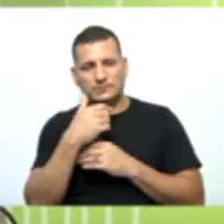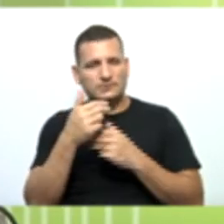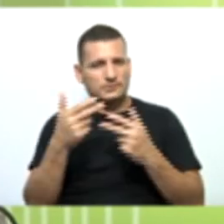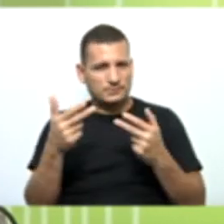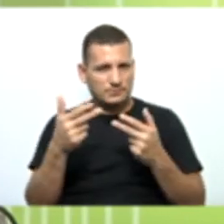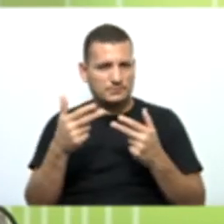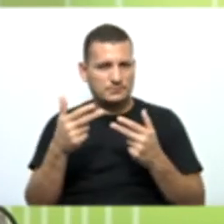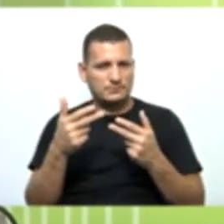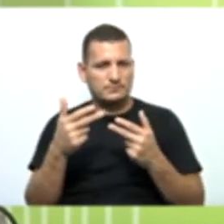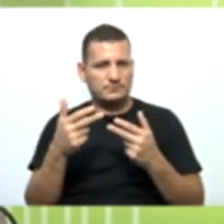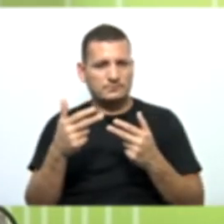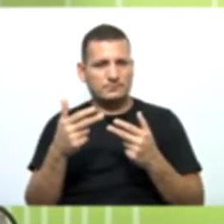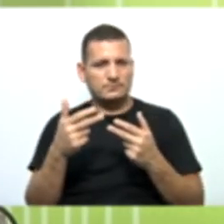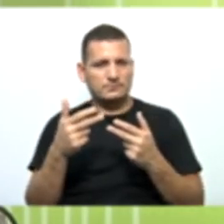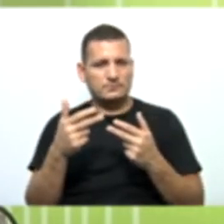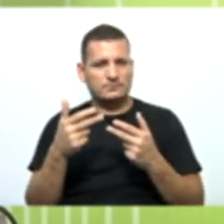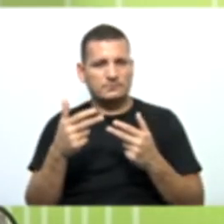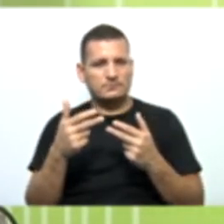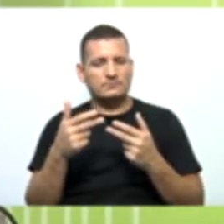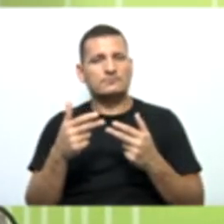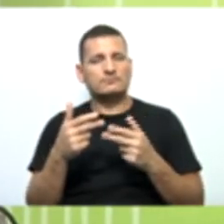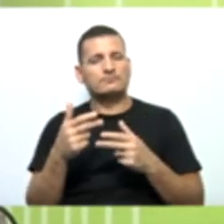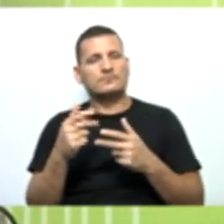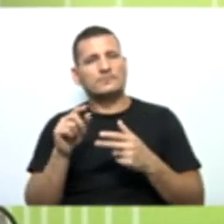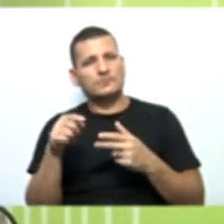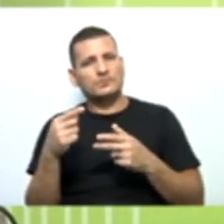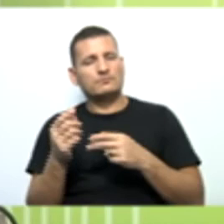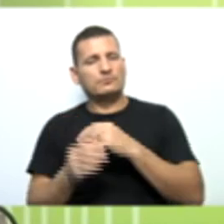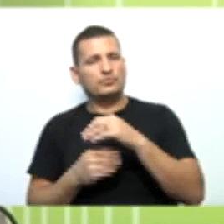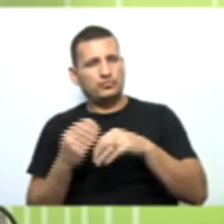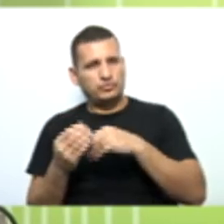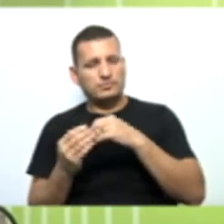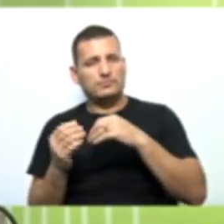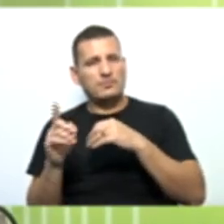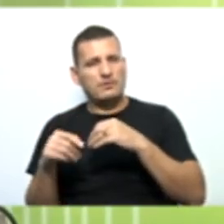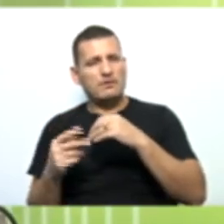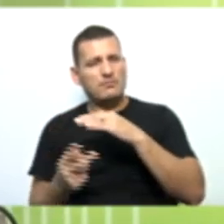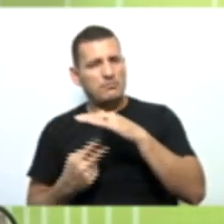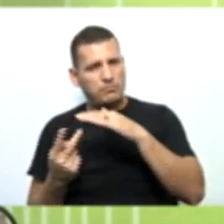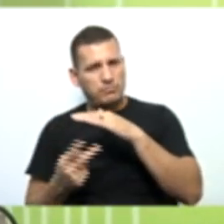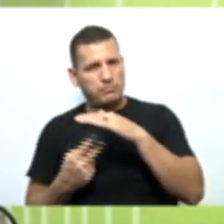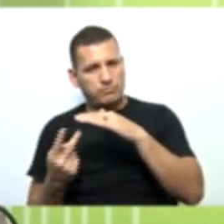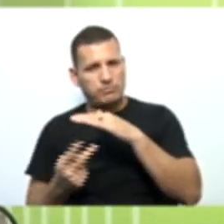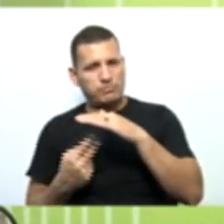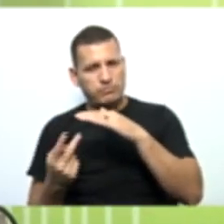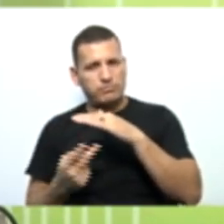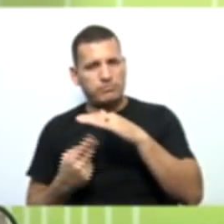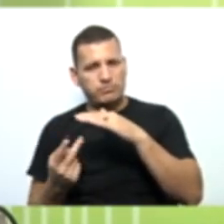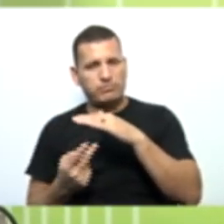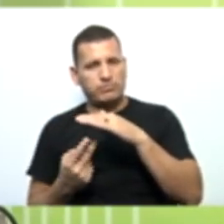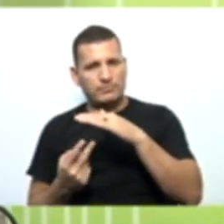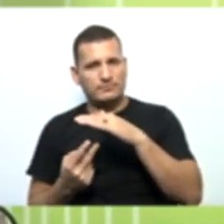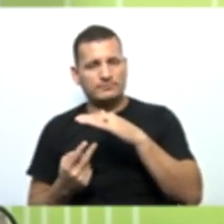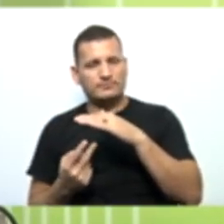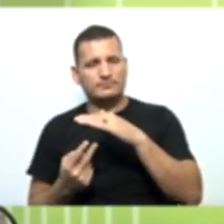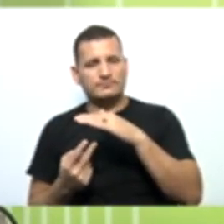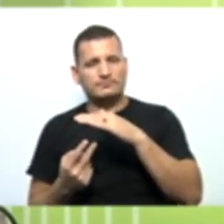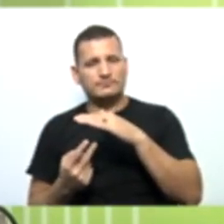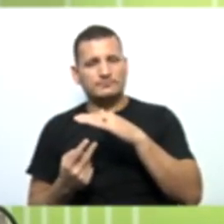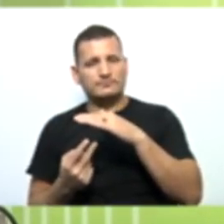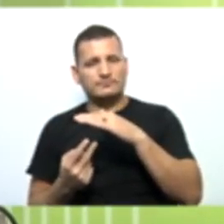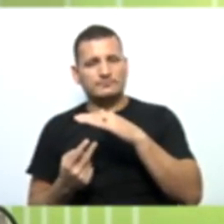ingredientes, são processados. Como que processa essa informação? Eu tenho que utilizar